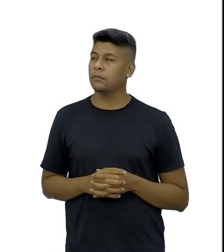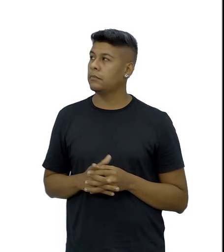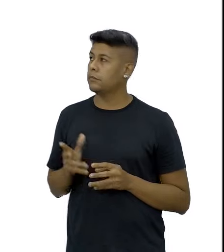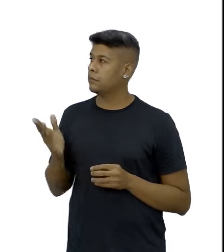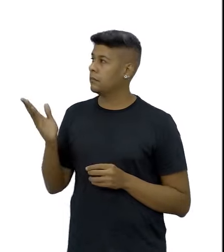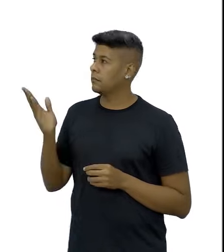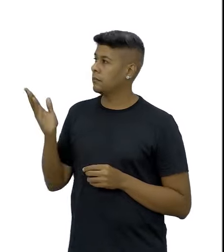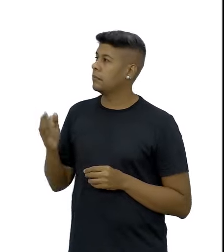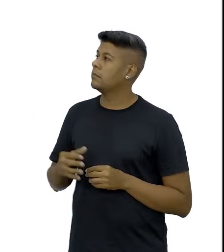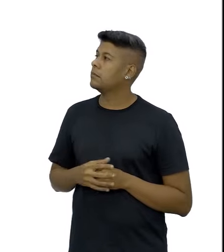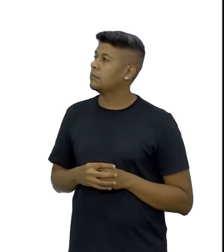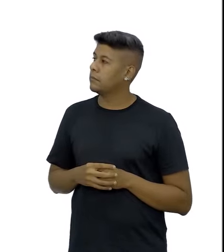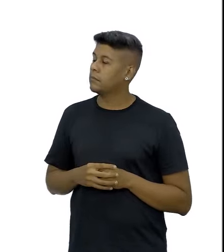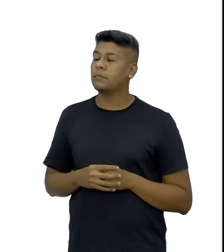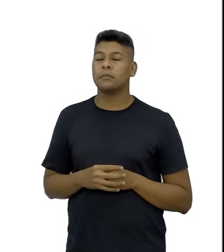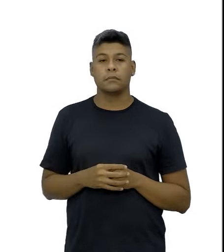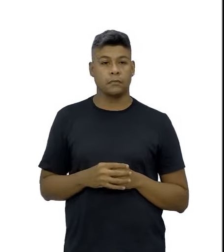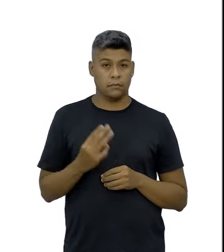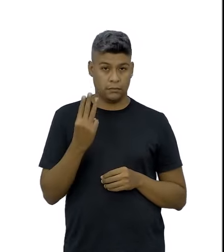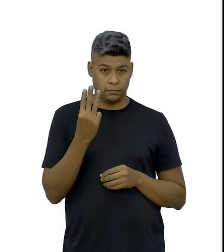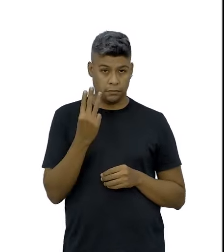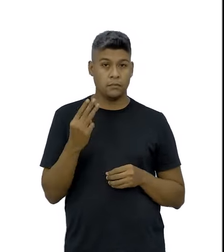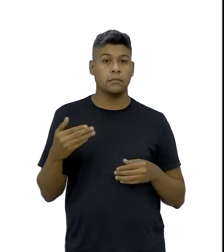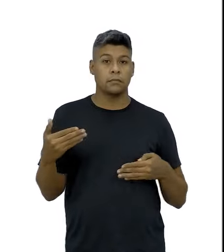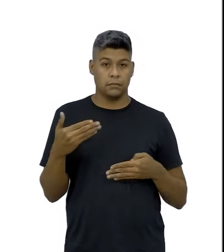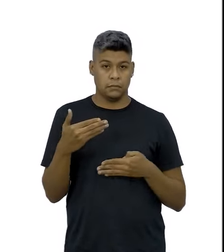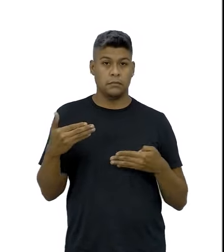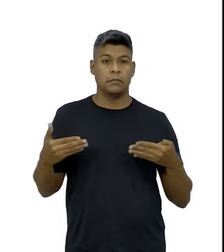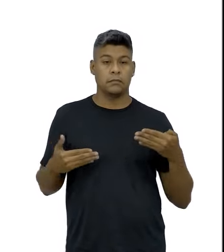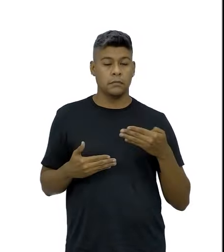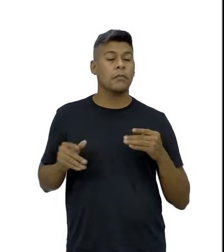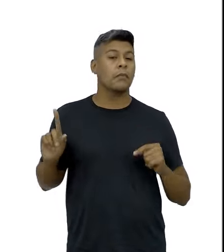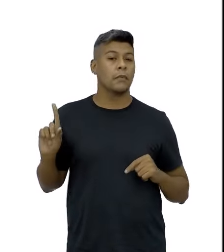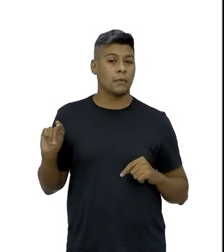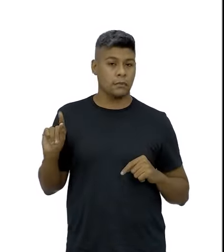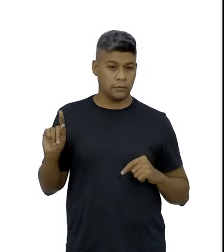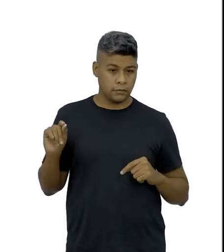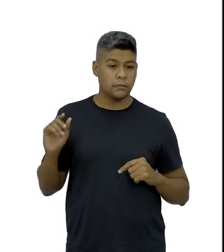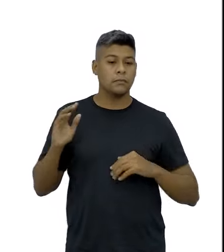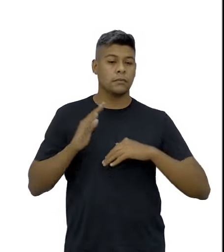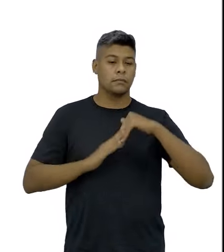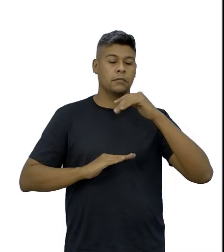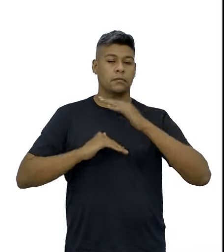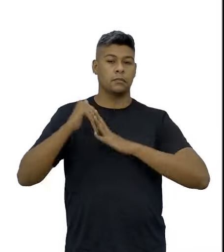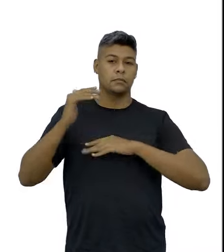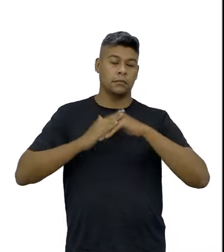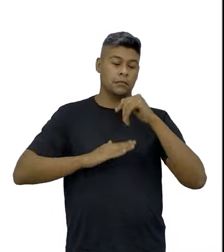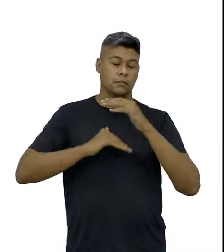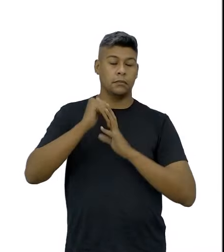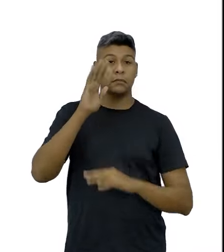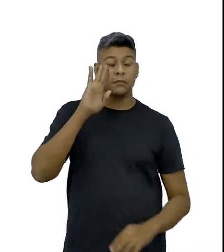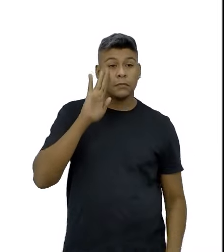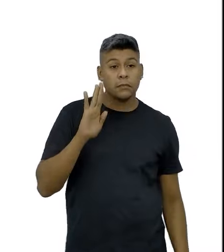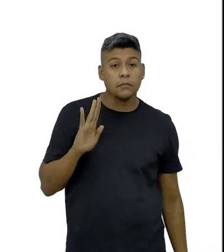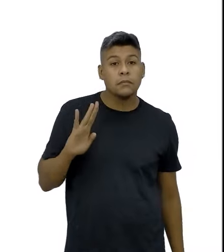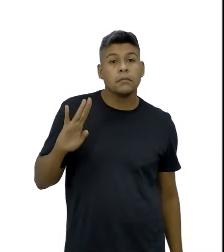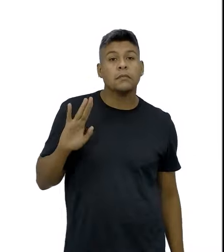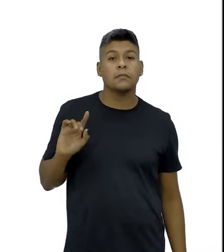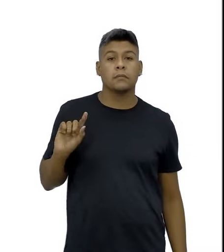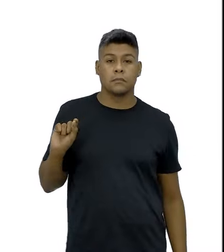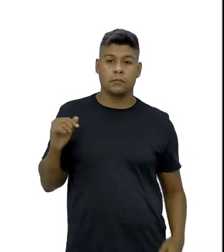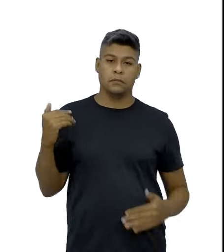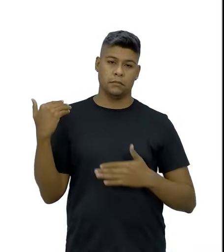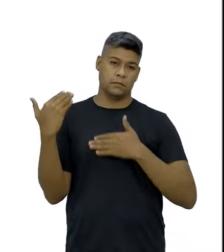Aqui, nesse e nos próximos 3 slides, estão discriminadas as habilidades que são essenciais para